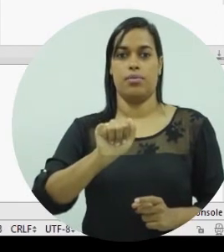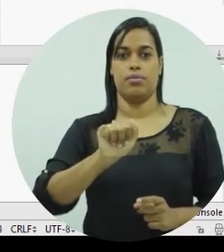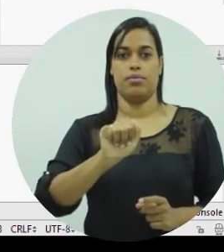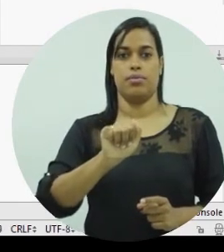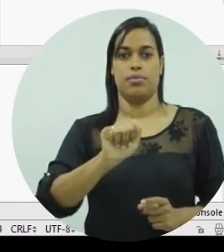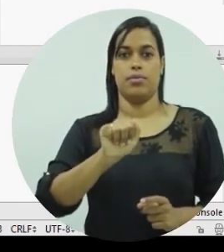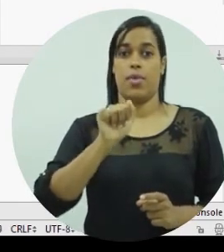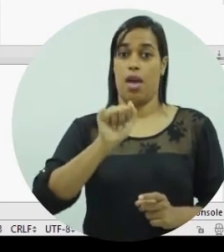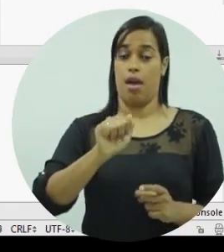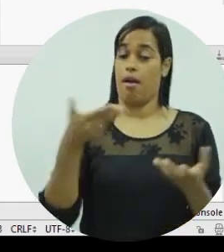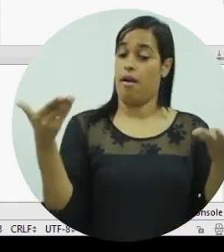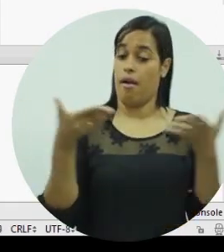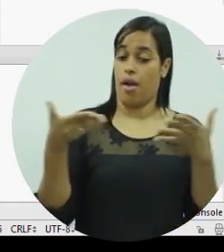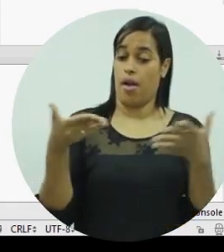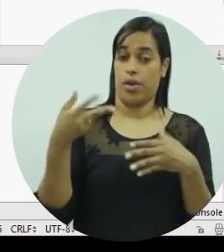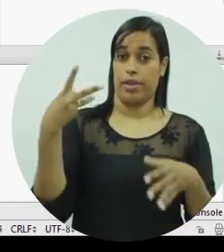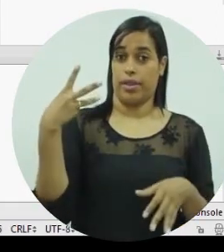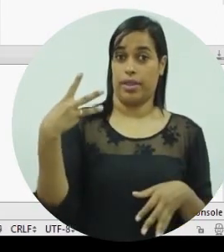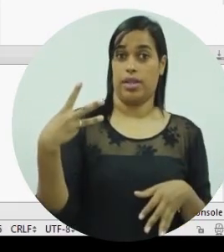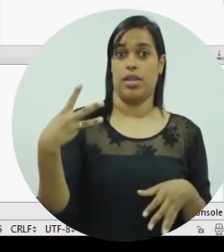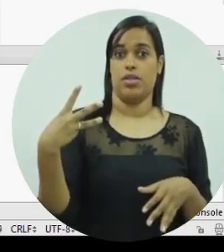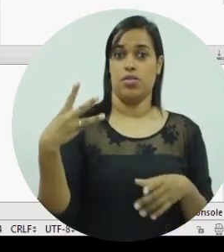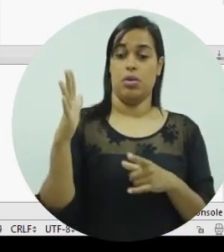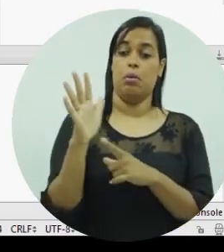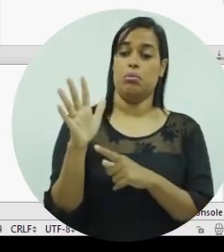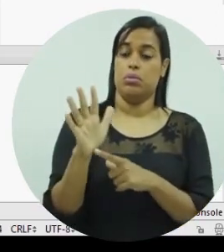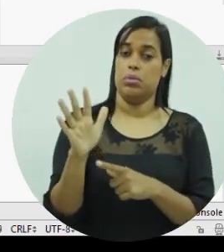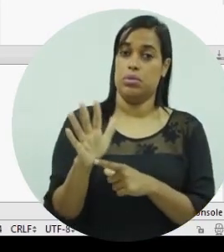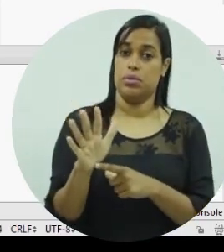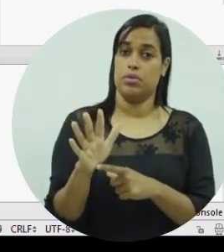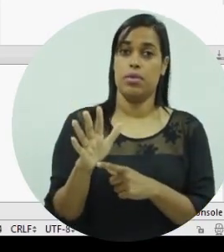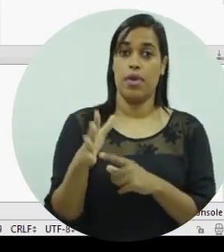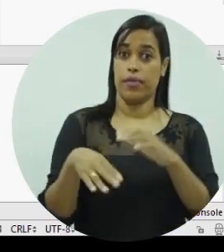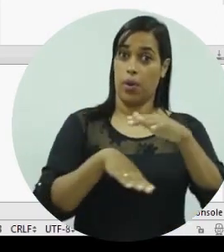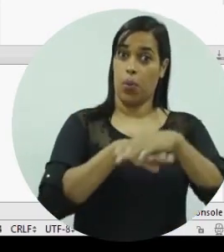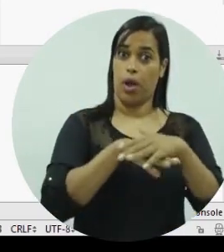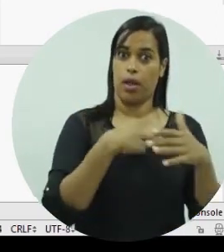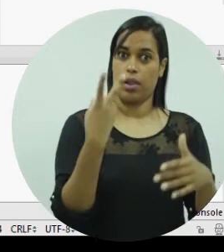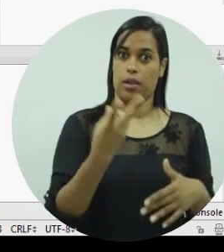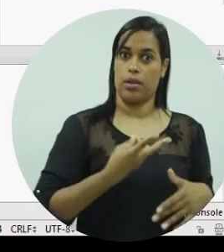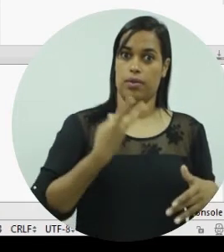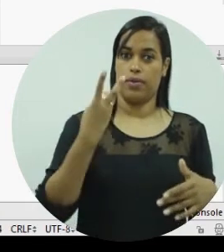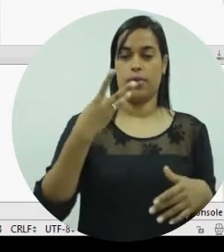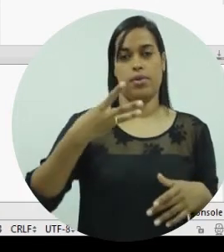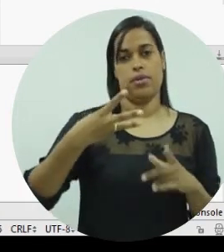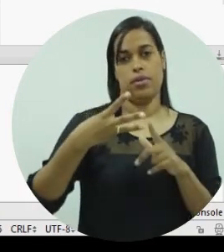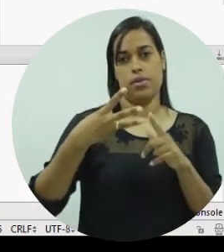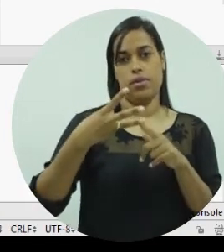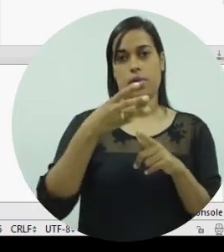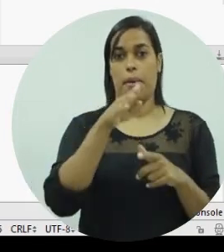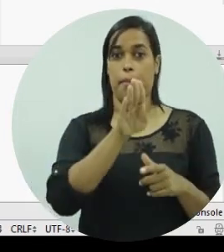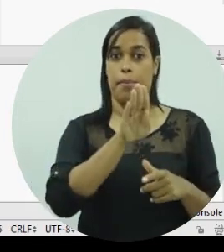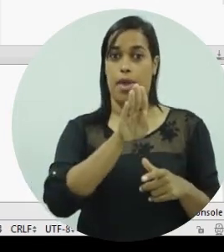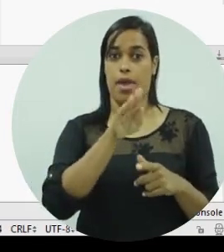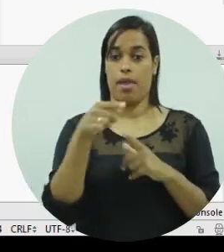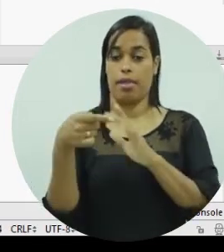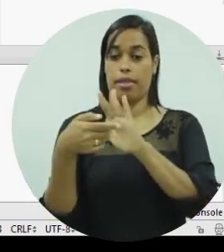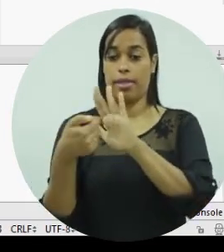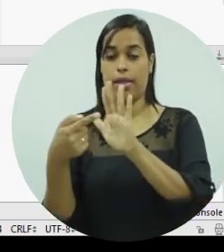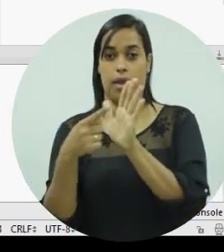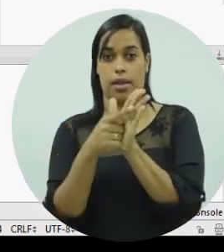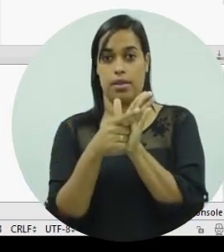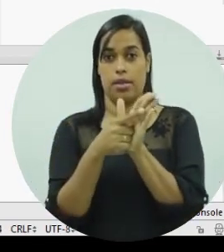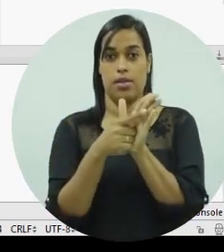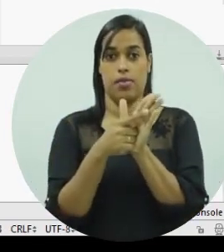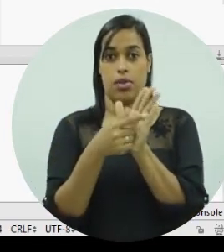vai valer 3. E quando ele for exibido, ele vai estar guardando o valor de 3. No caso de B, vai ser negativo. Então, ele vai